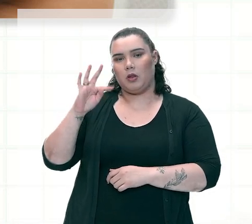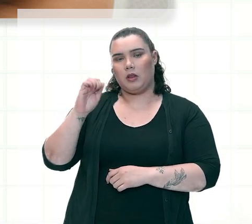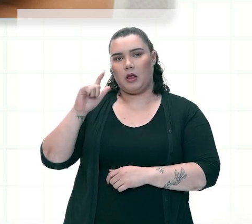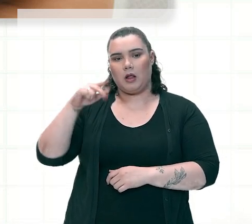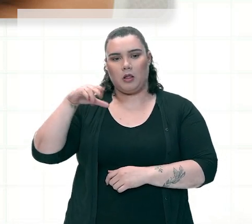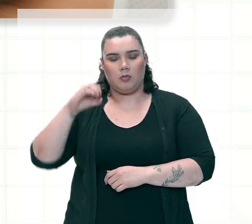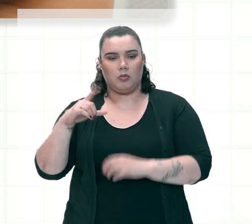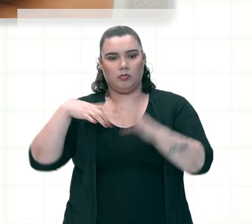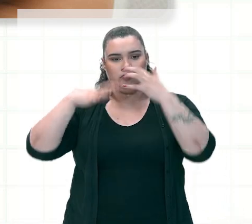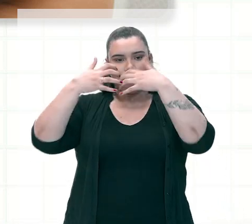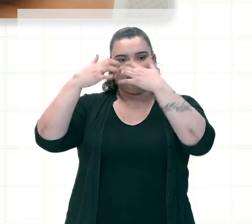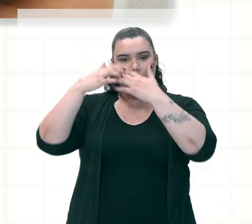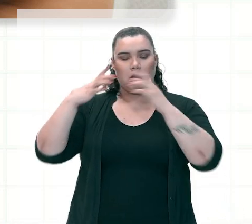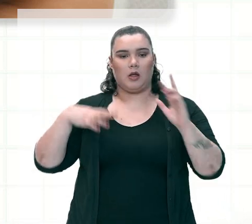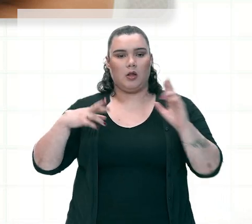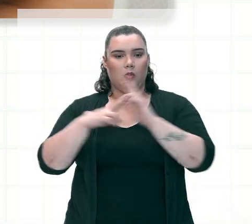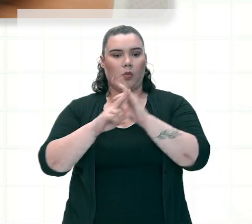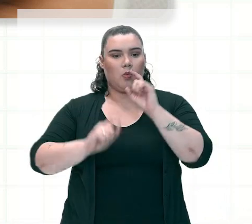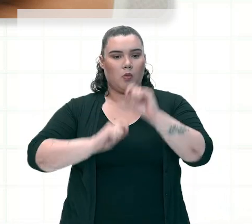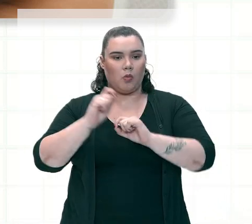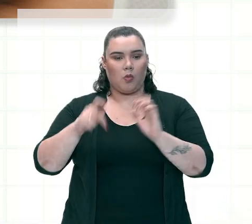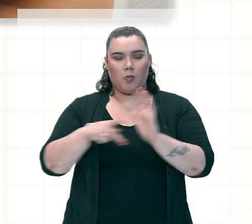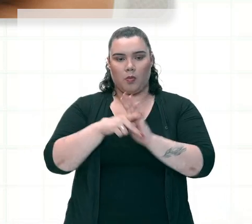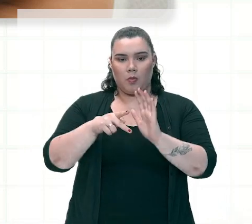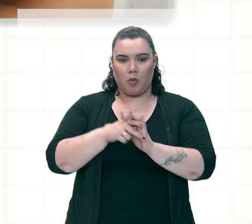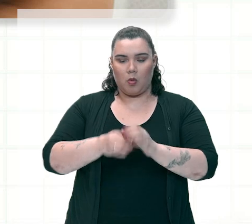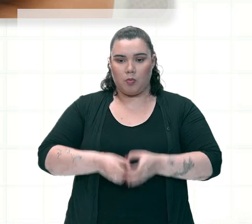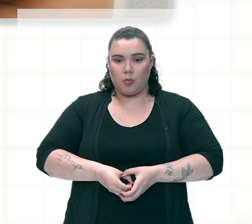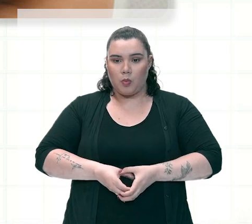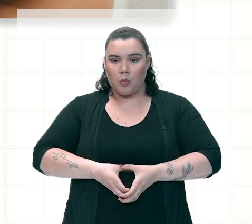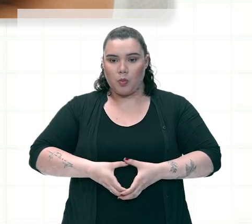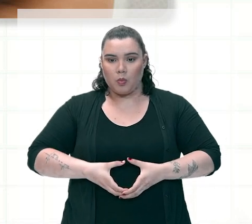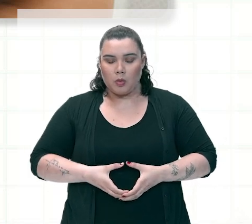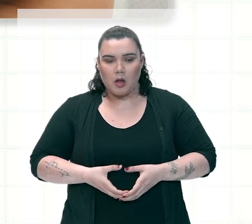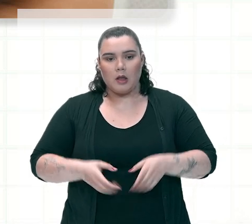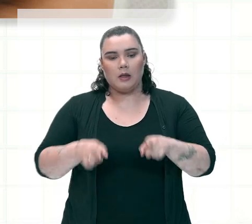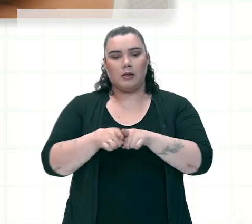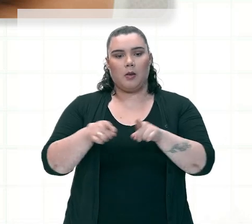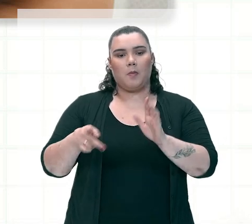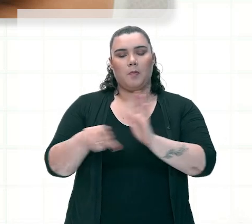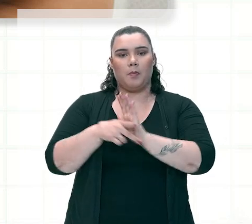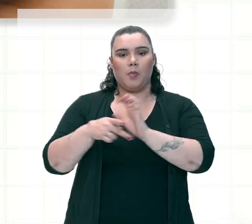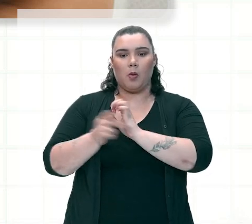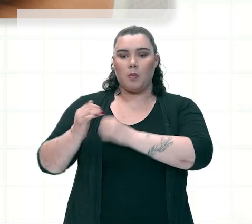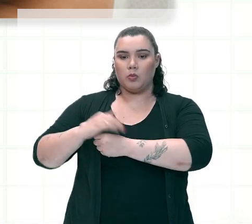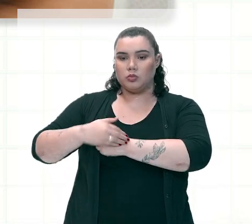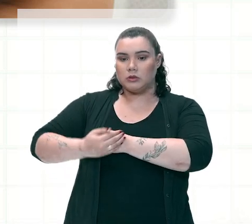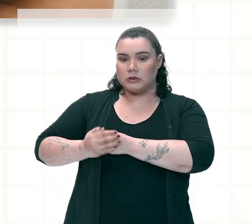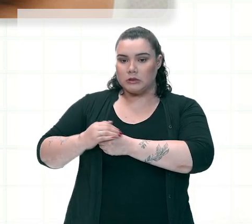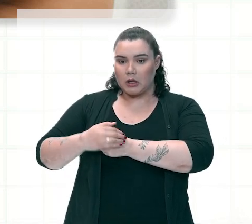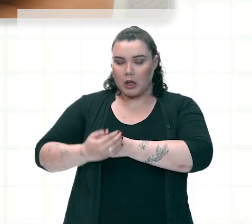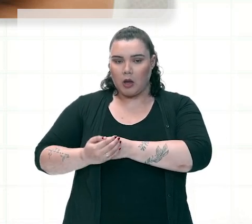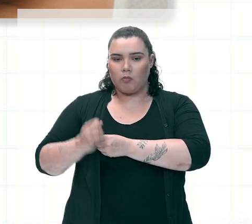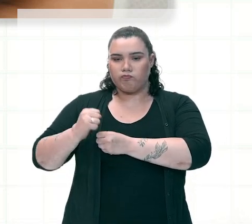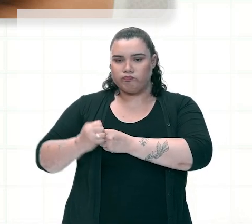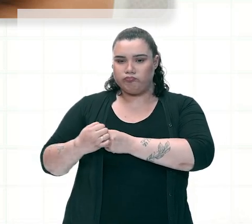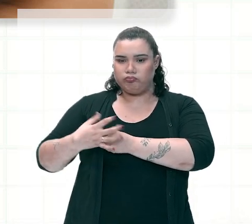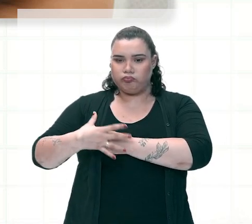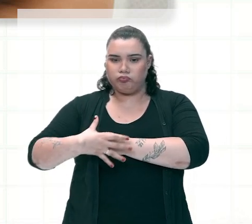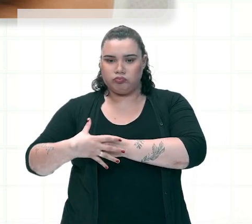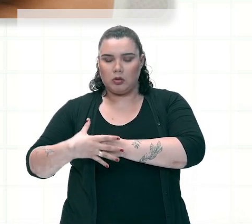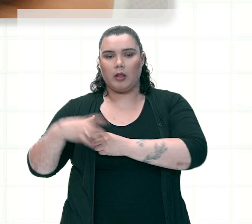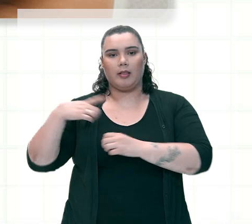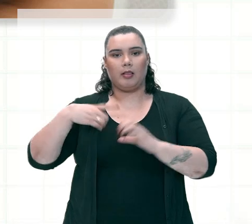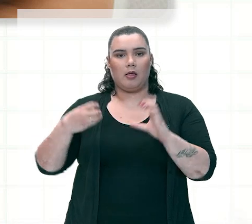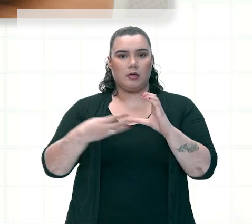na hipófise. E está relacionada com a contração da musculatura do útero e de células da glândula mamária. Então, olha